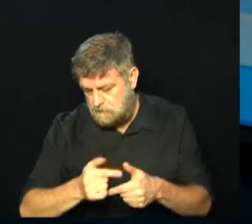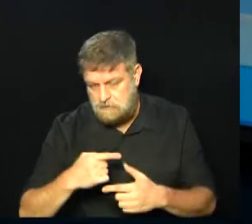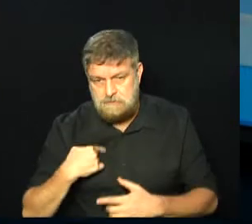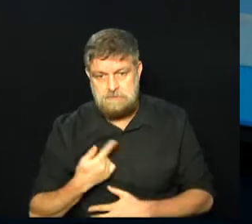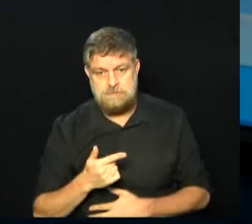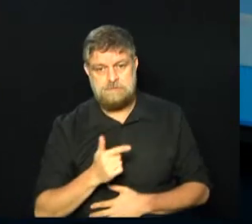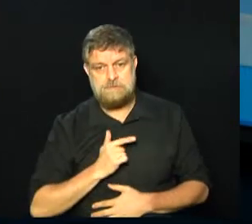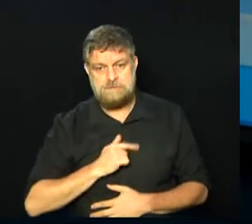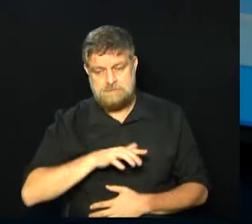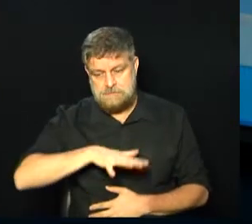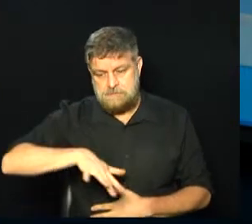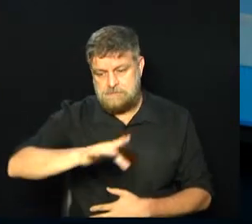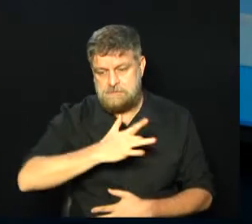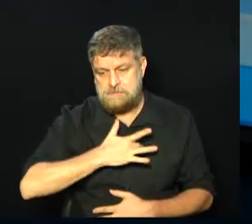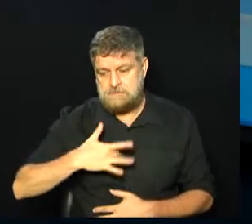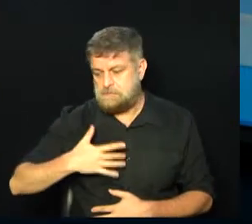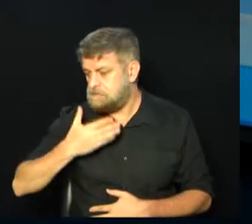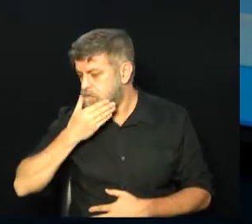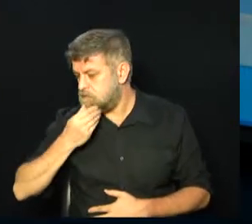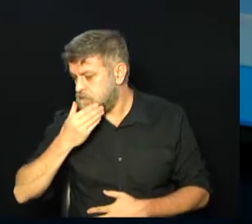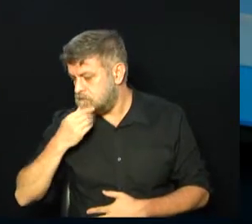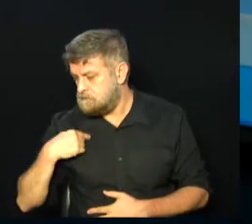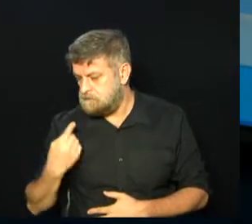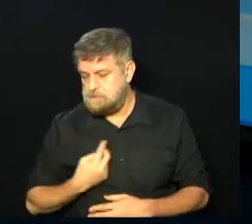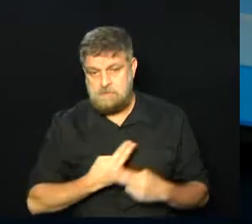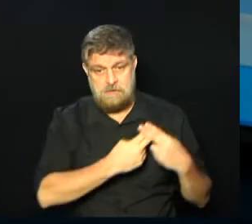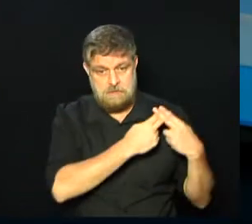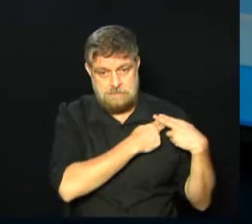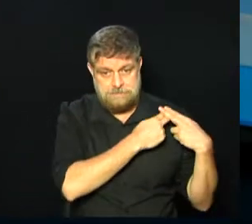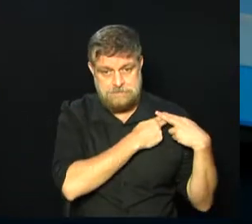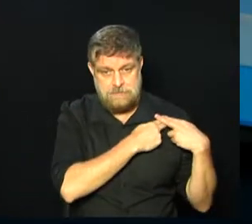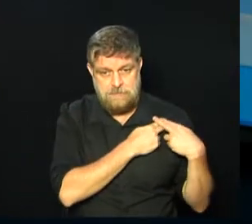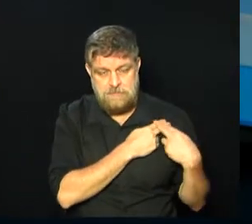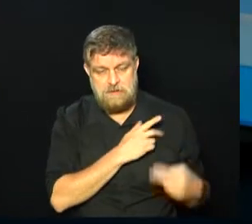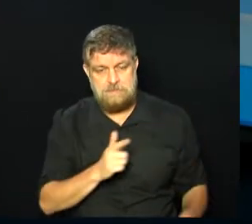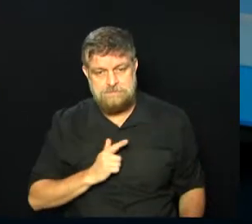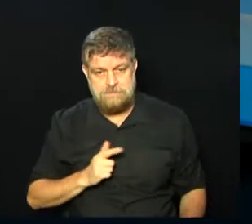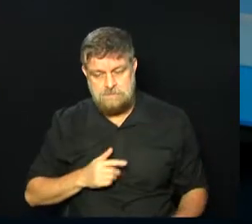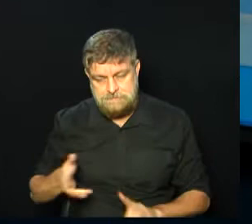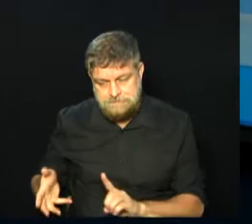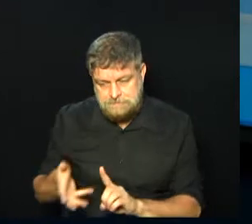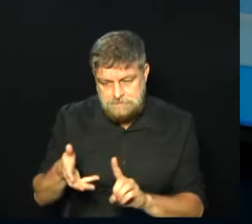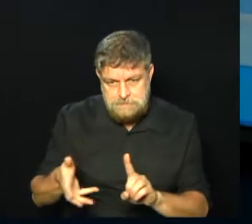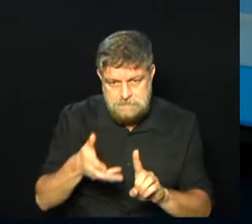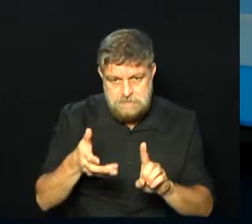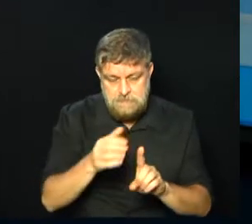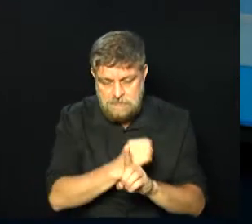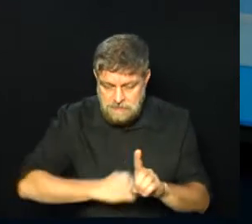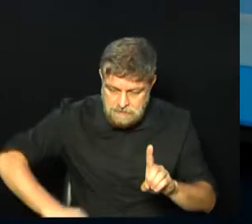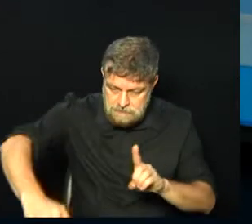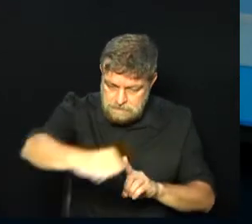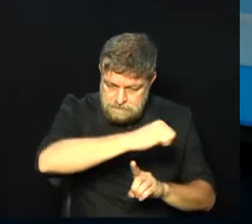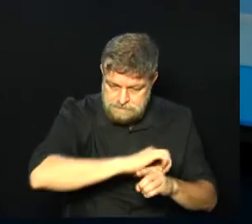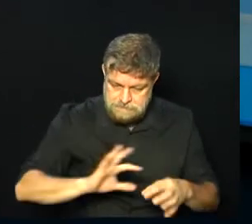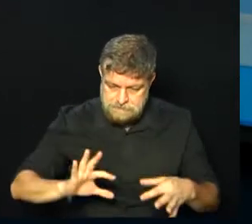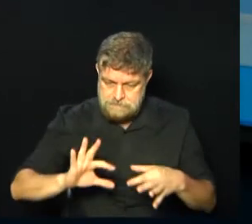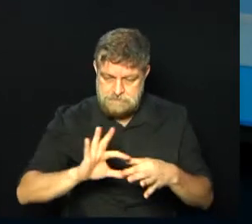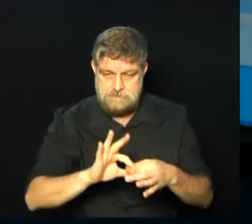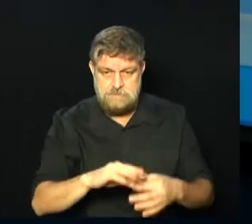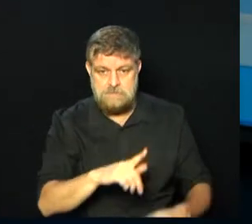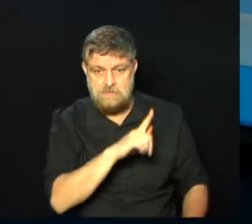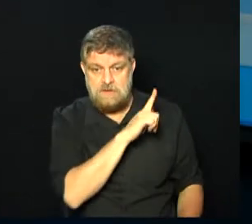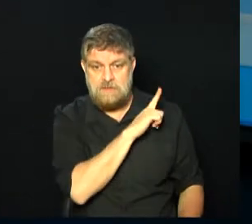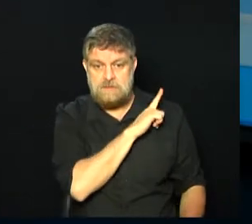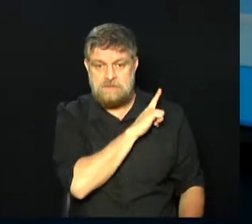a saúde do homem. Nossa missão é mobilizar e engajar a sociedade e gestores da